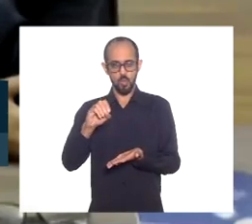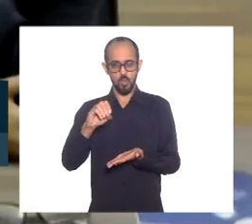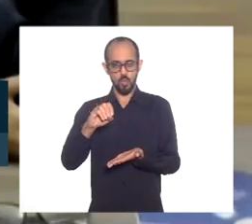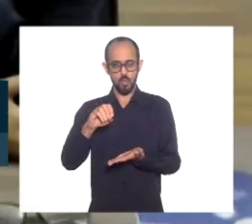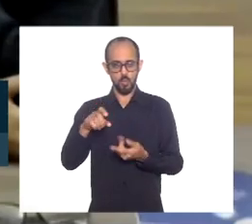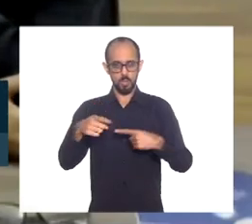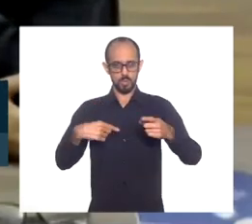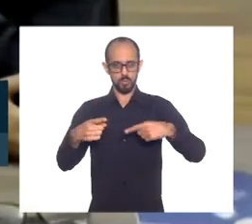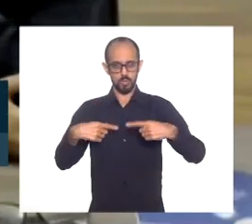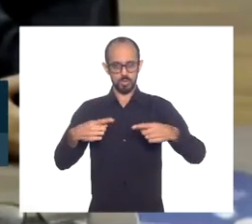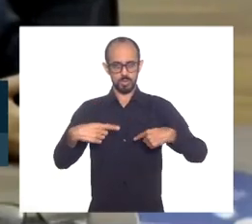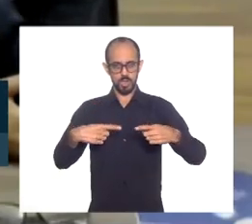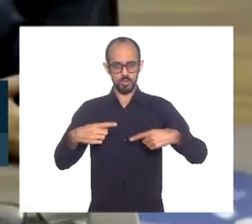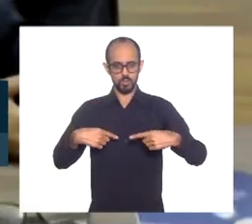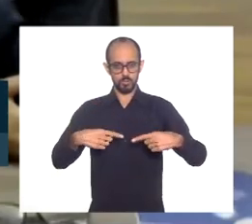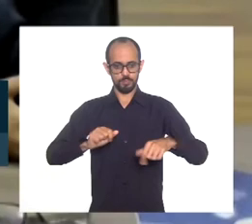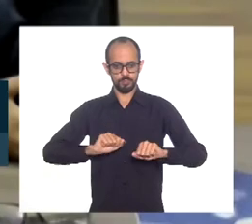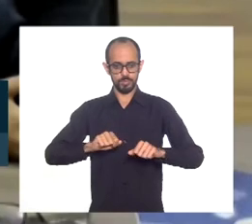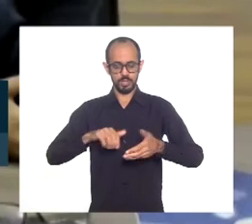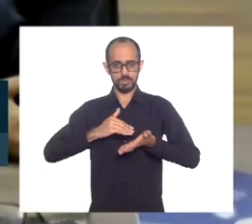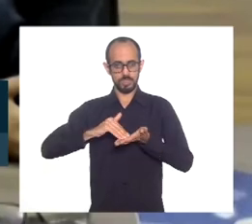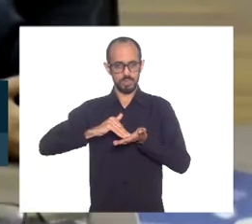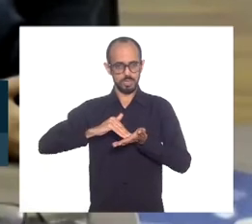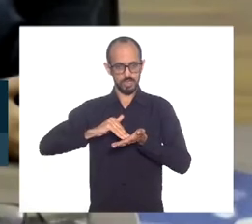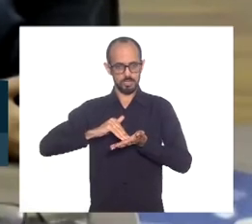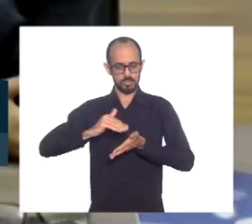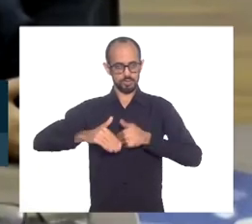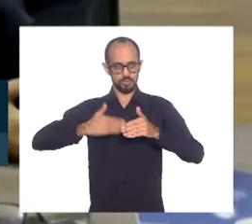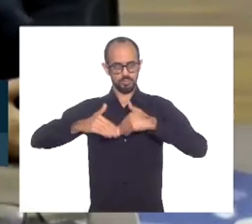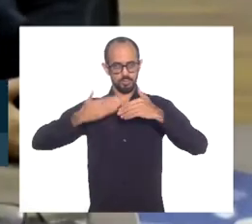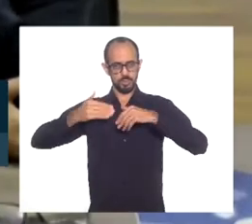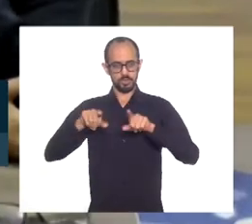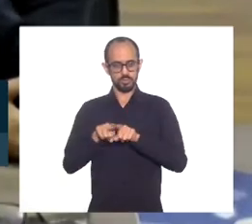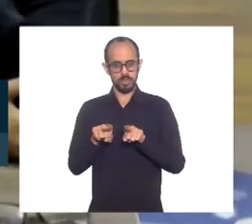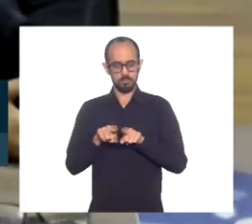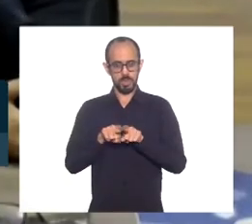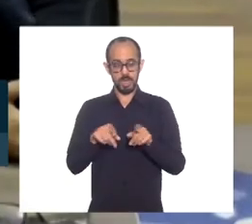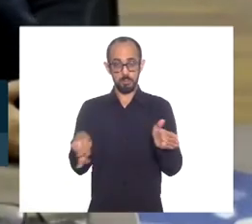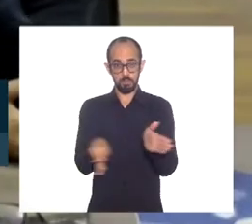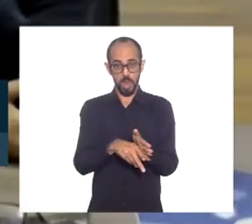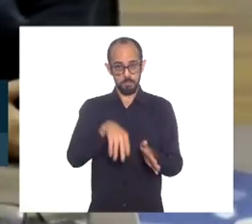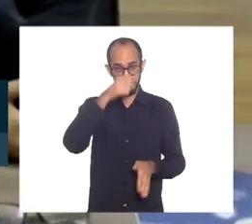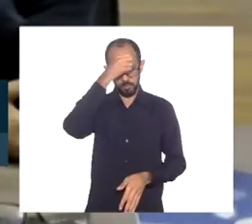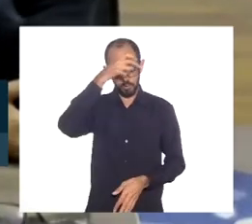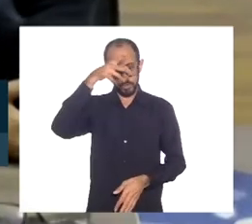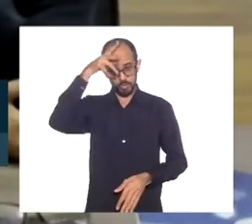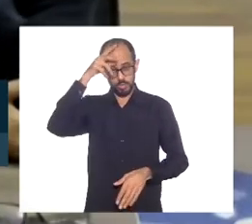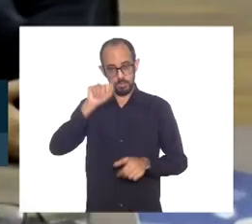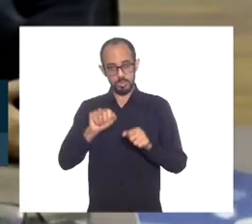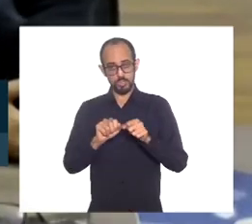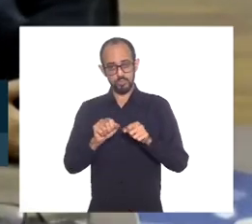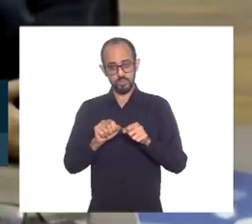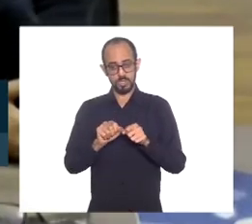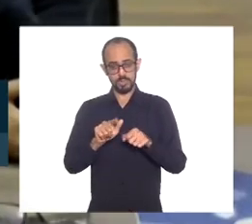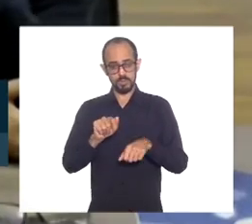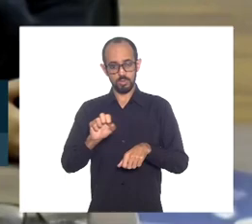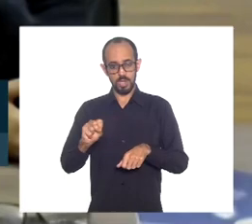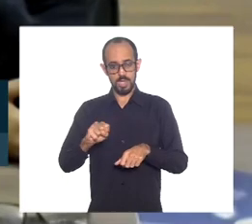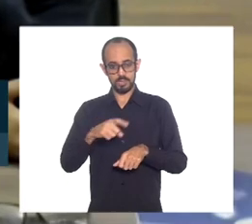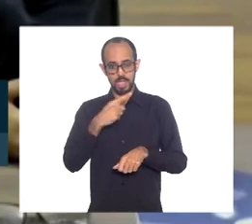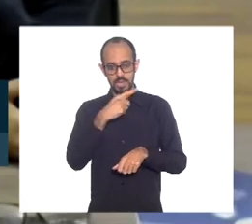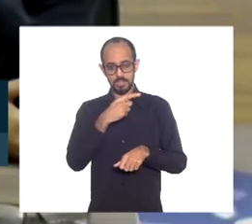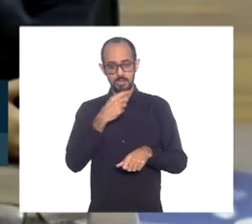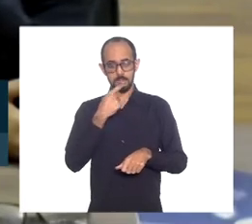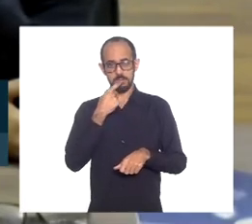chegar na Secretaria de Desenvolvimento e também lá na própria prefeitura, para ter uma unidade de processamento de gás ali, ao longo